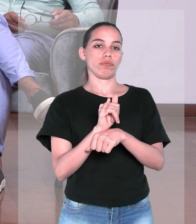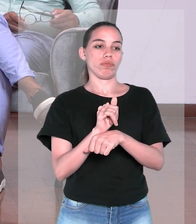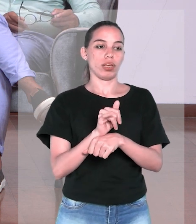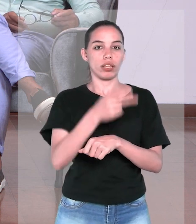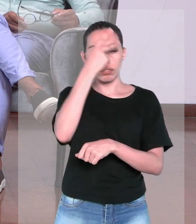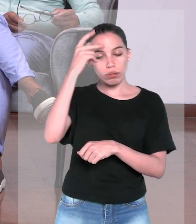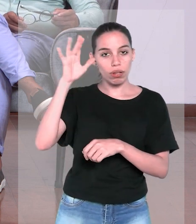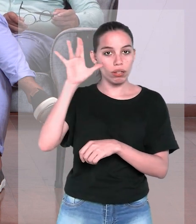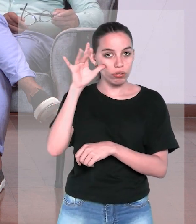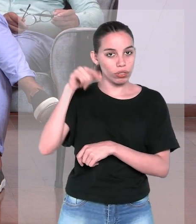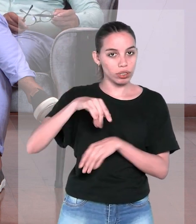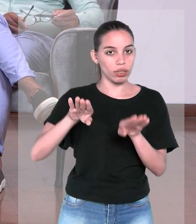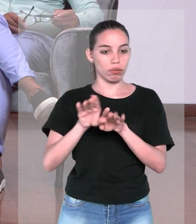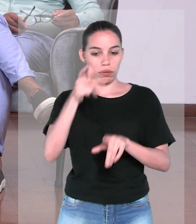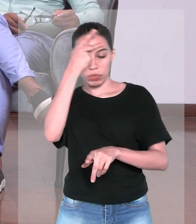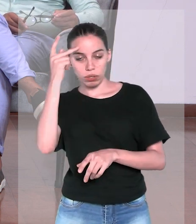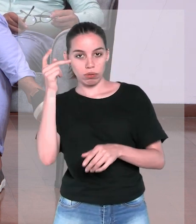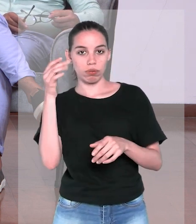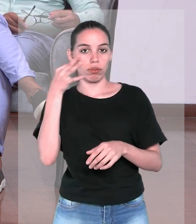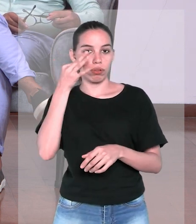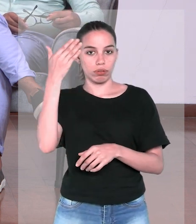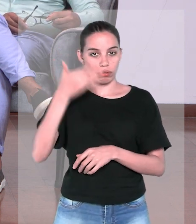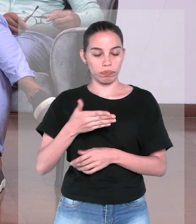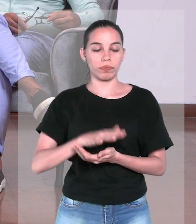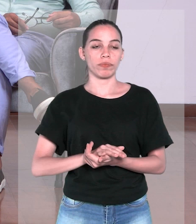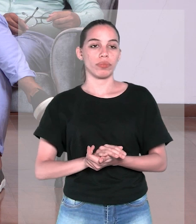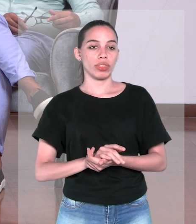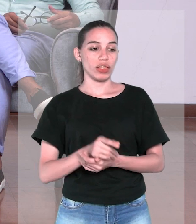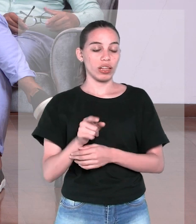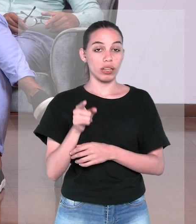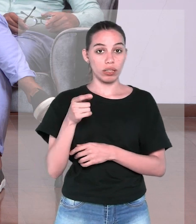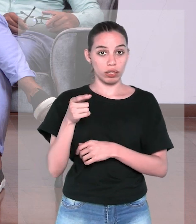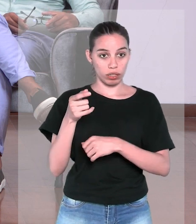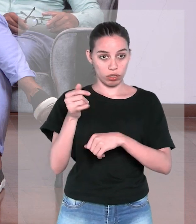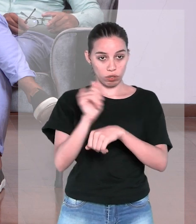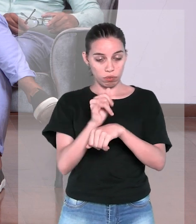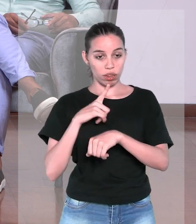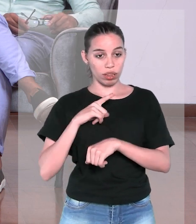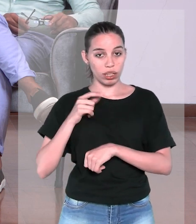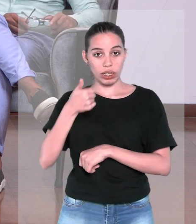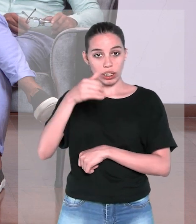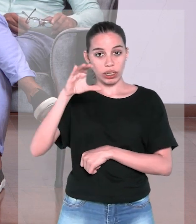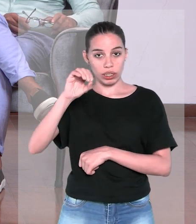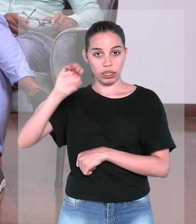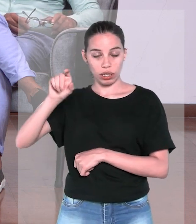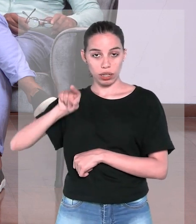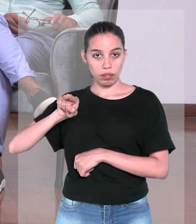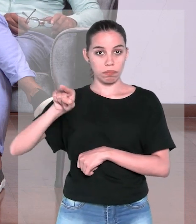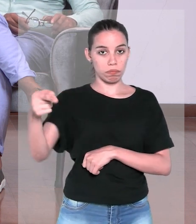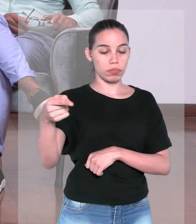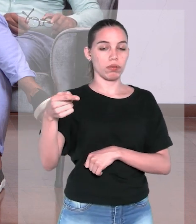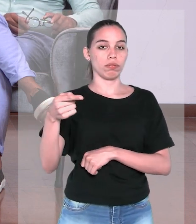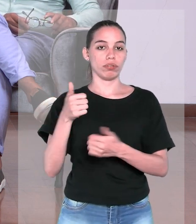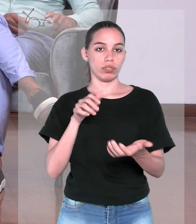pequenas. Sobre uma das mesas está o livro A Geração do Quarto, de Hugo Monteiro Ferreira. A capa tem o tom